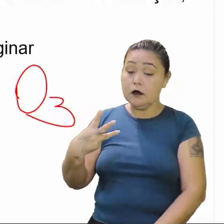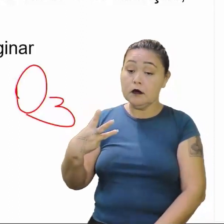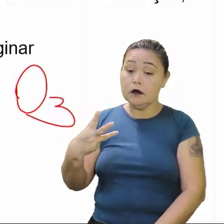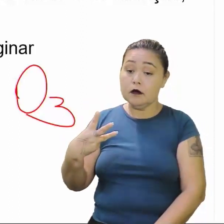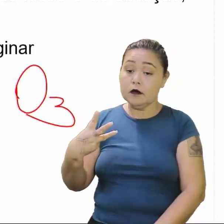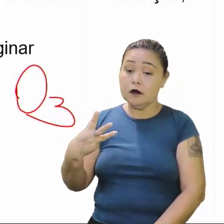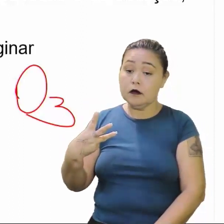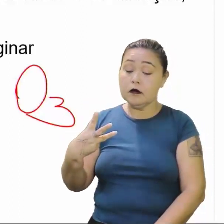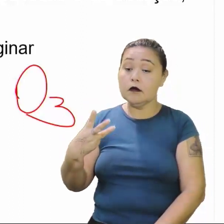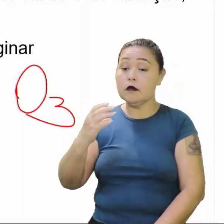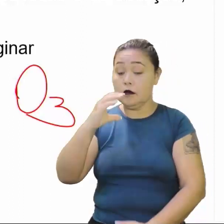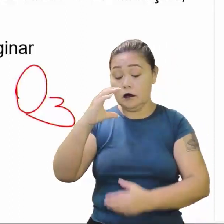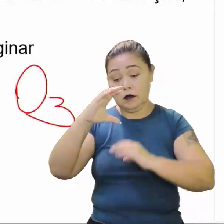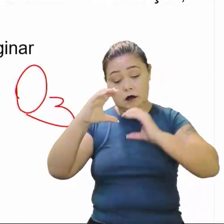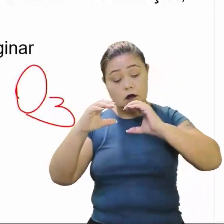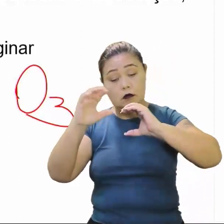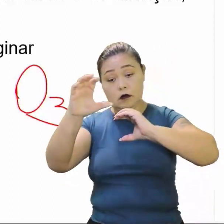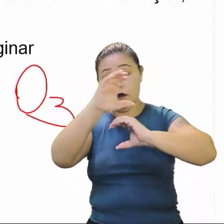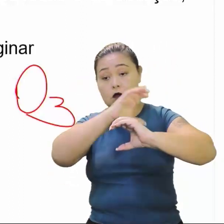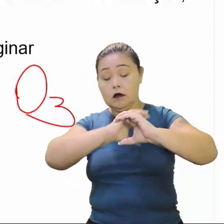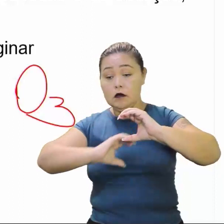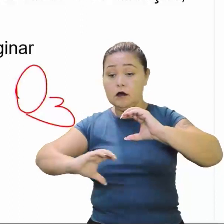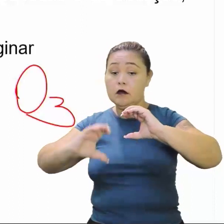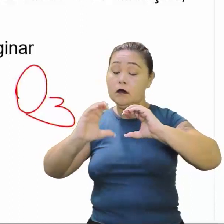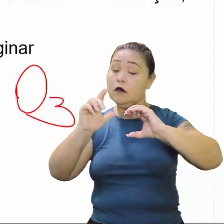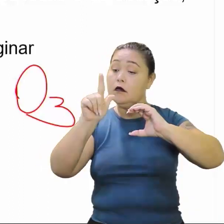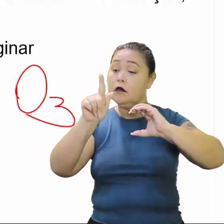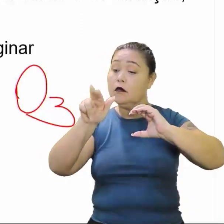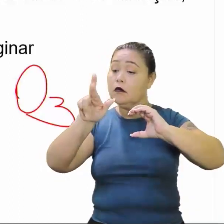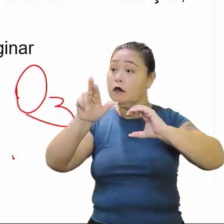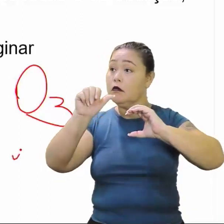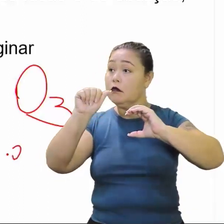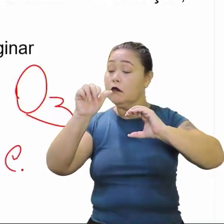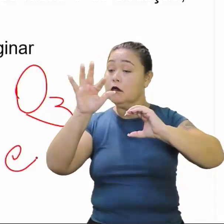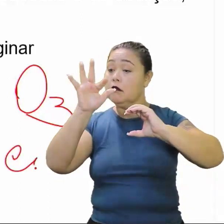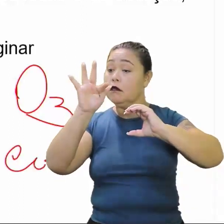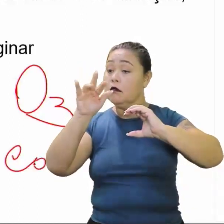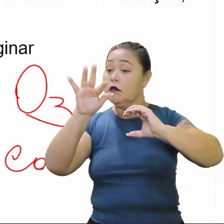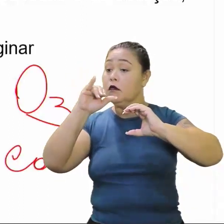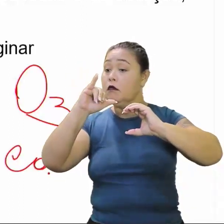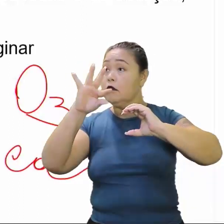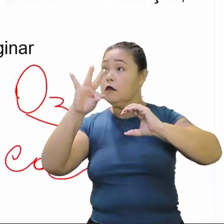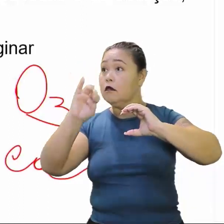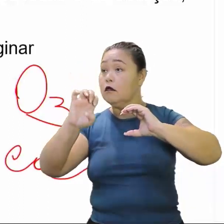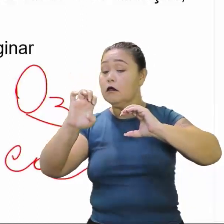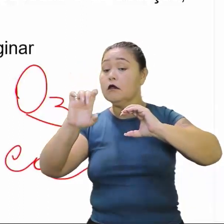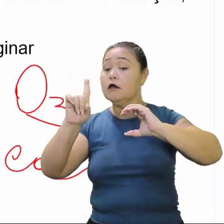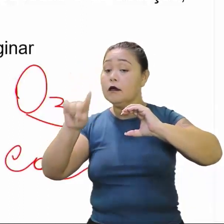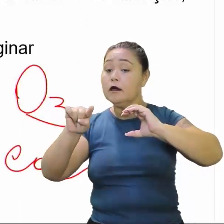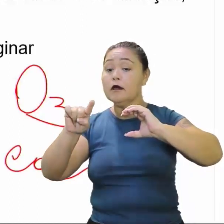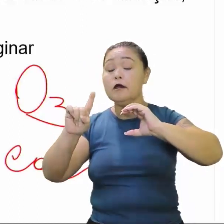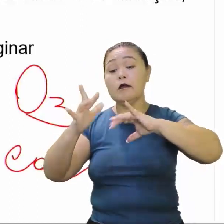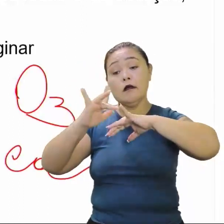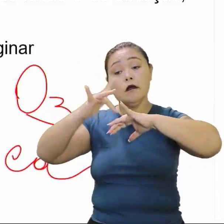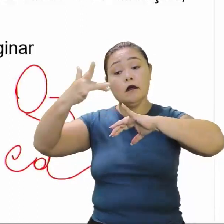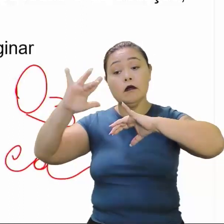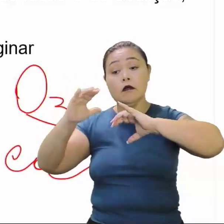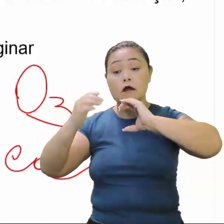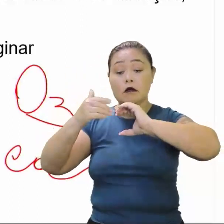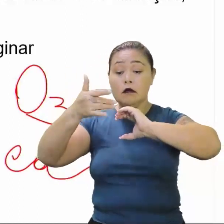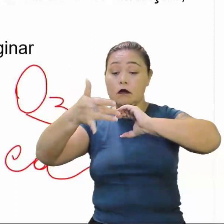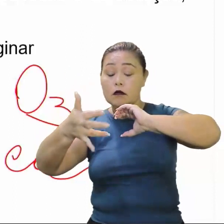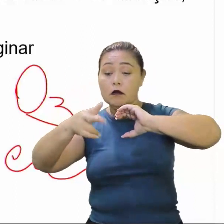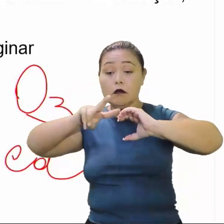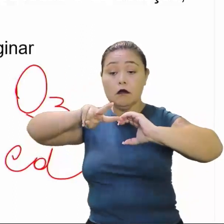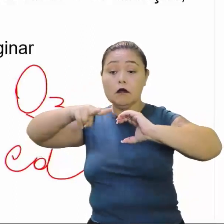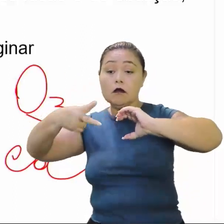ao carbono, nós temos o carbono grafite e nós temos o carbono diamante. Então,